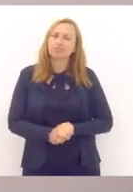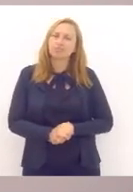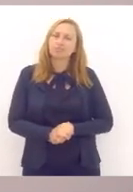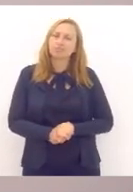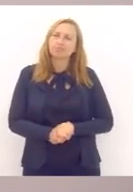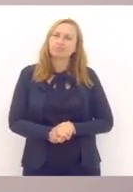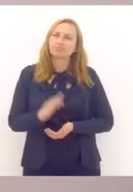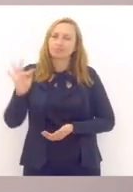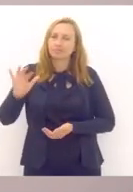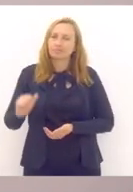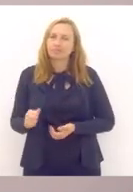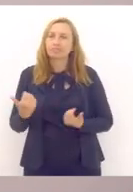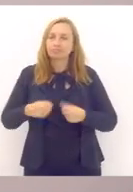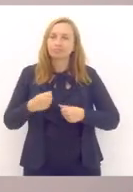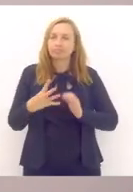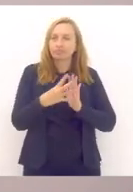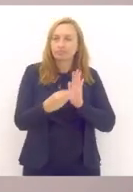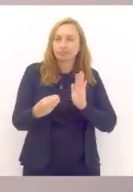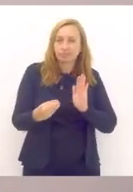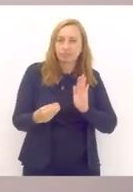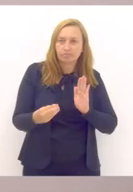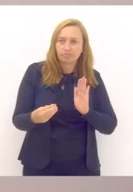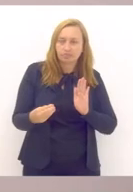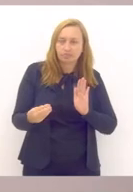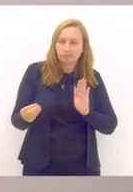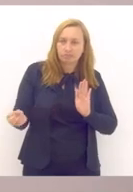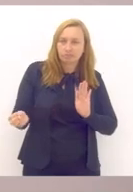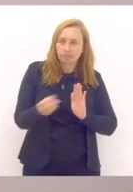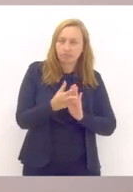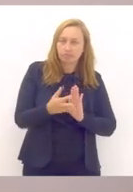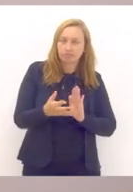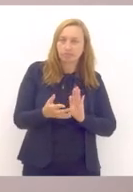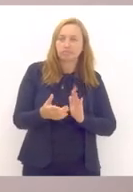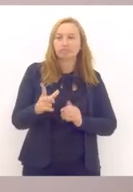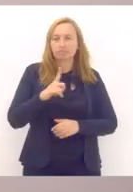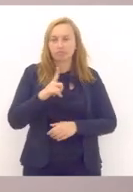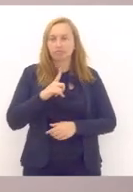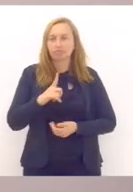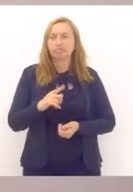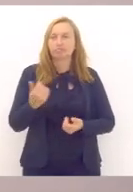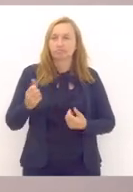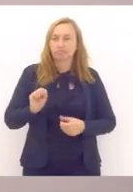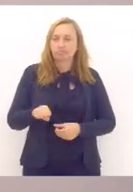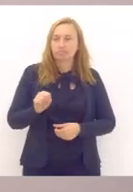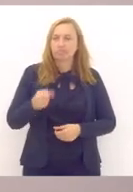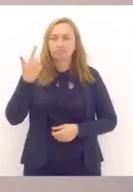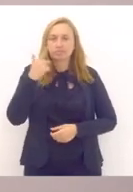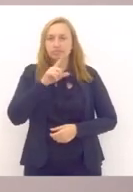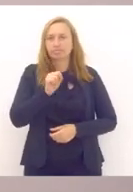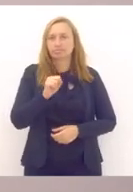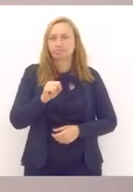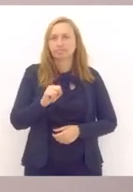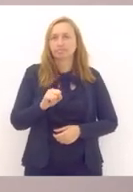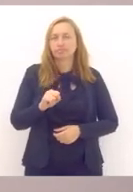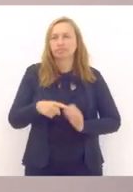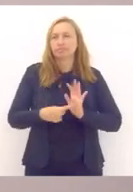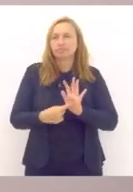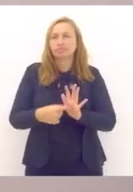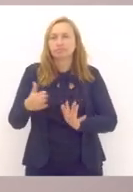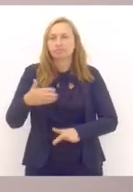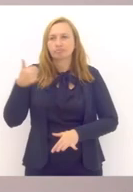A Fazenda precisa se modernizar. E nós temos recursos para nos modernizar. Acho que esse ano a gente vai conseguir demonstrar o